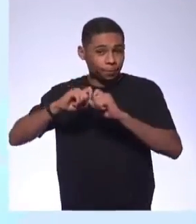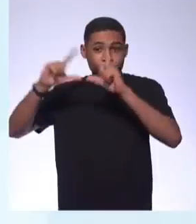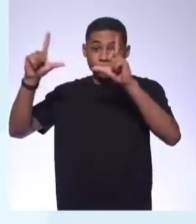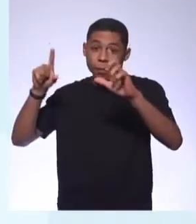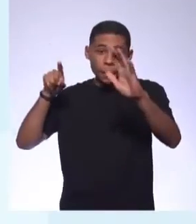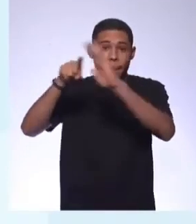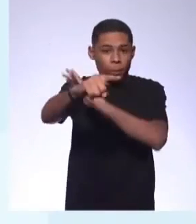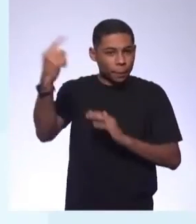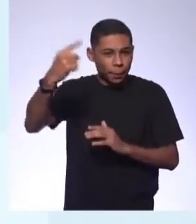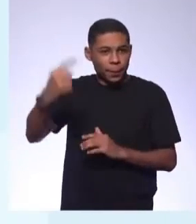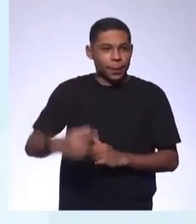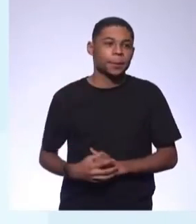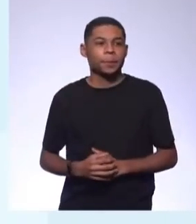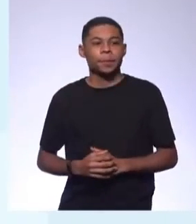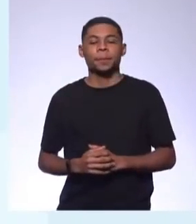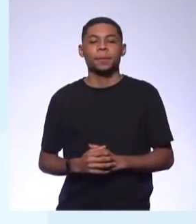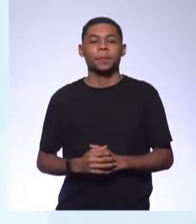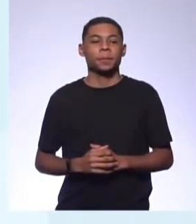questão disparadora.